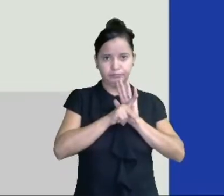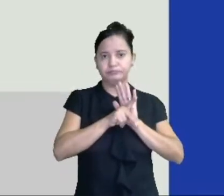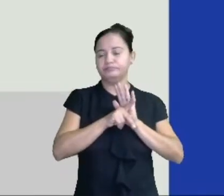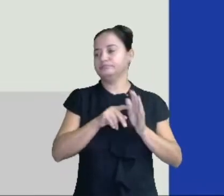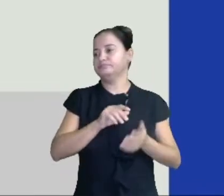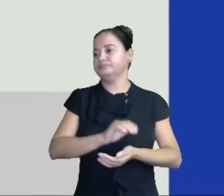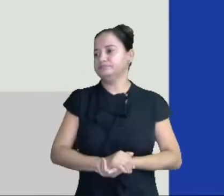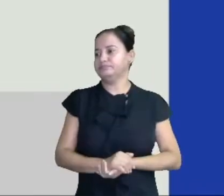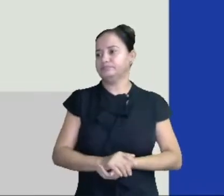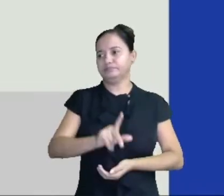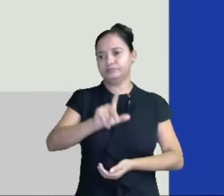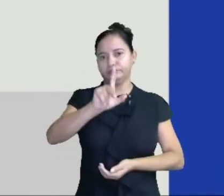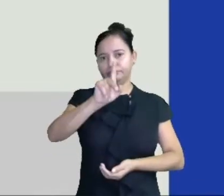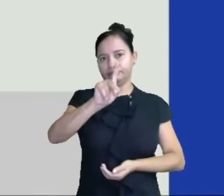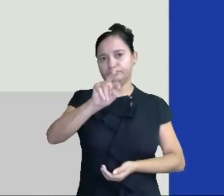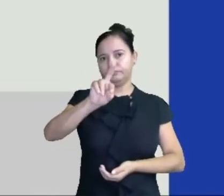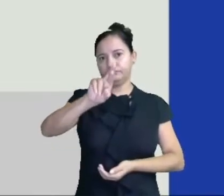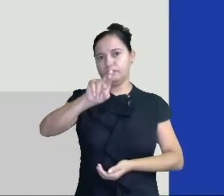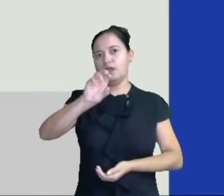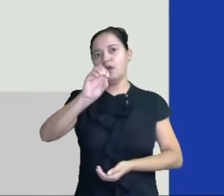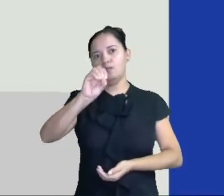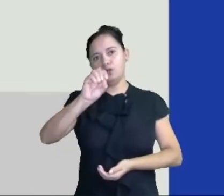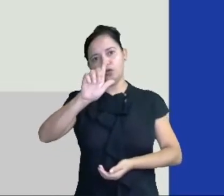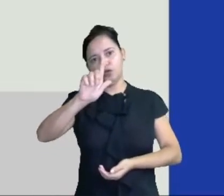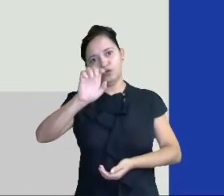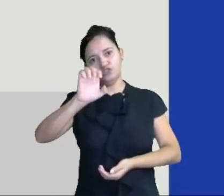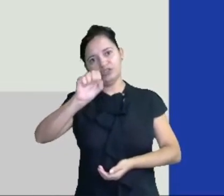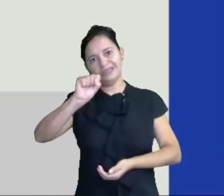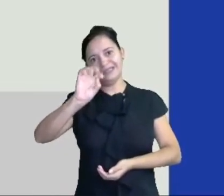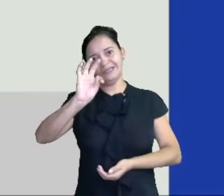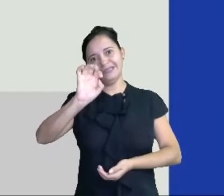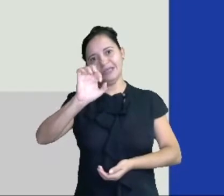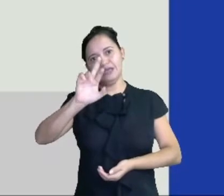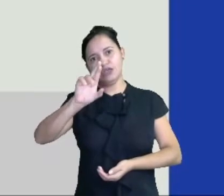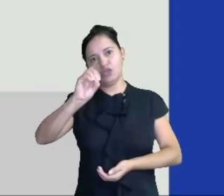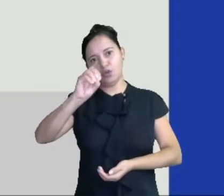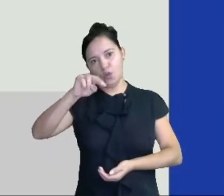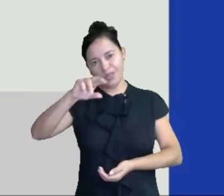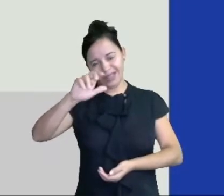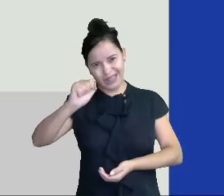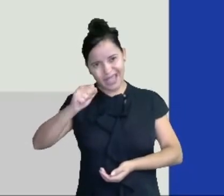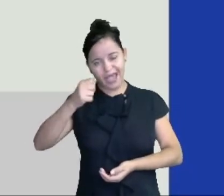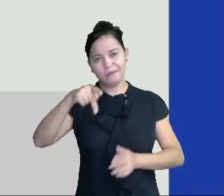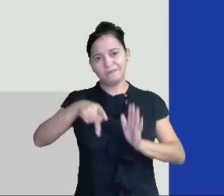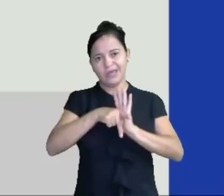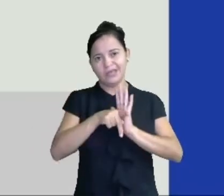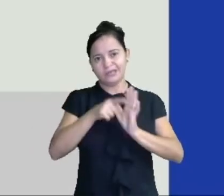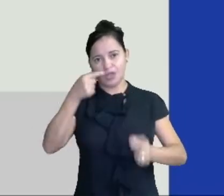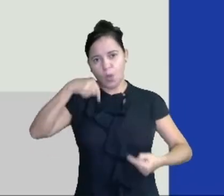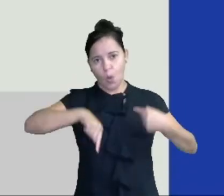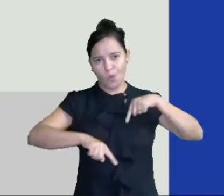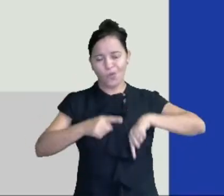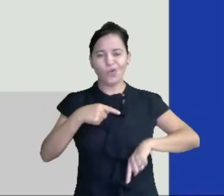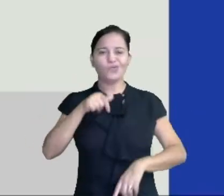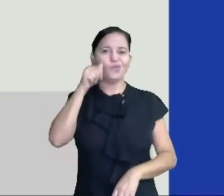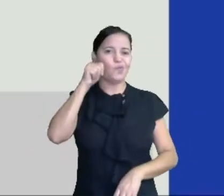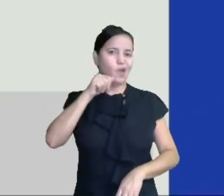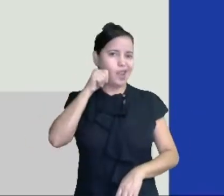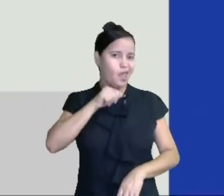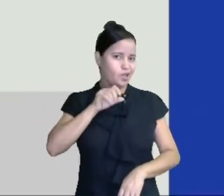feminino, tá? E esse hormônio progesterona, qual é a relação que ele tem justamente com esse processo, desse desenvolvimento da